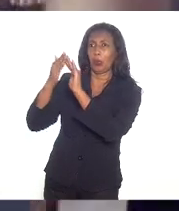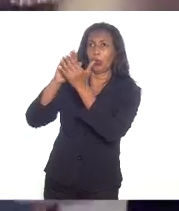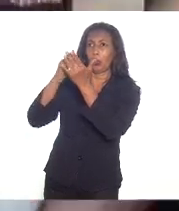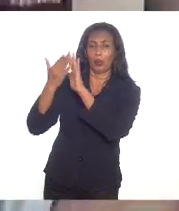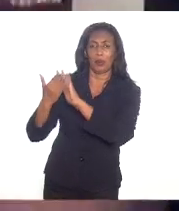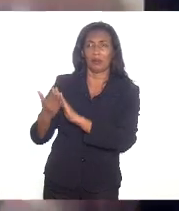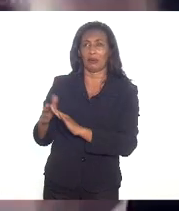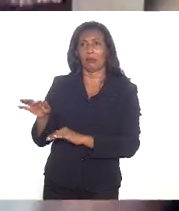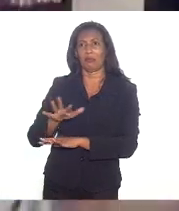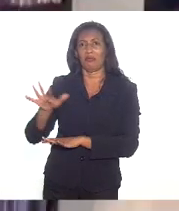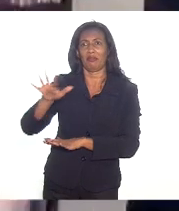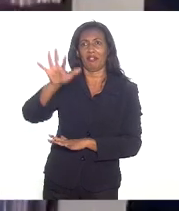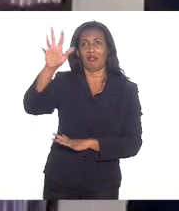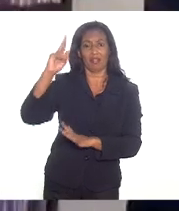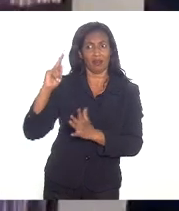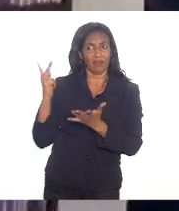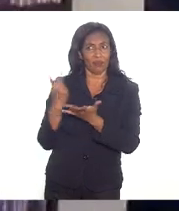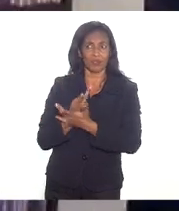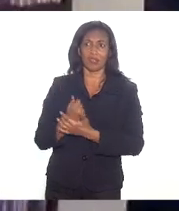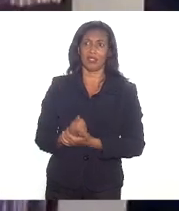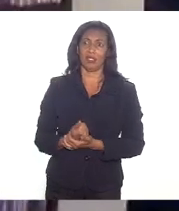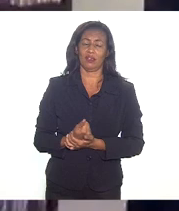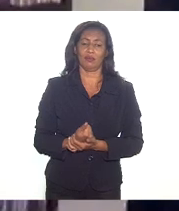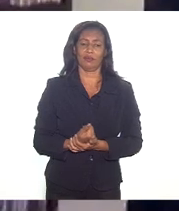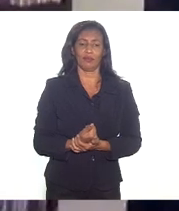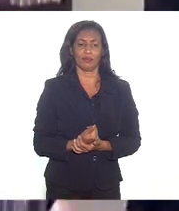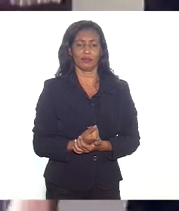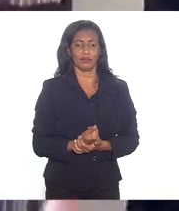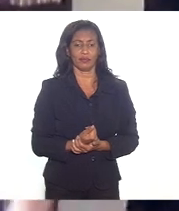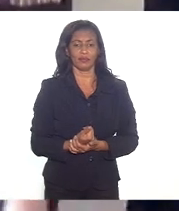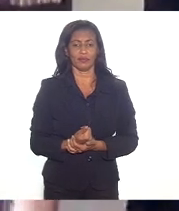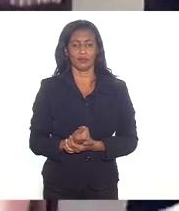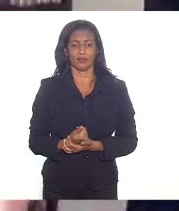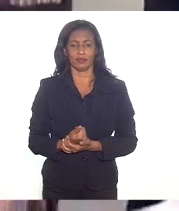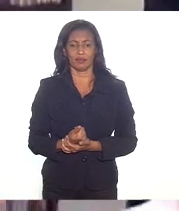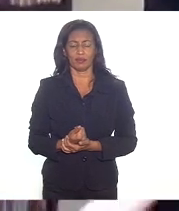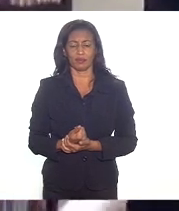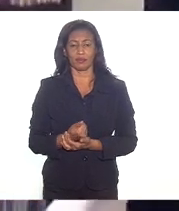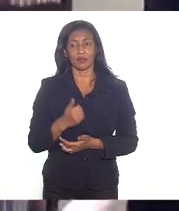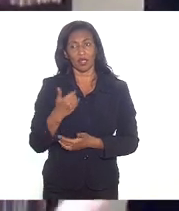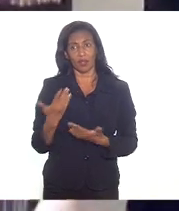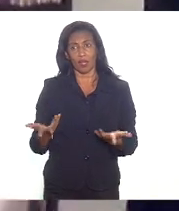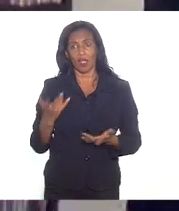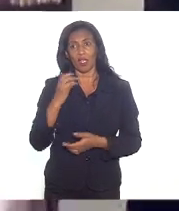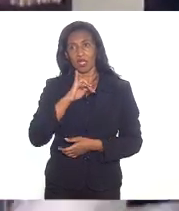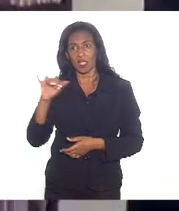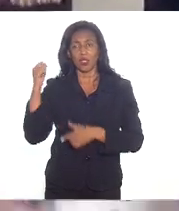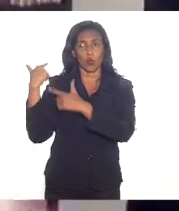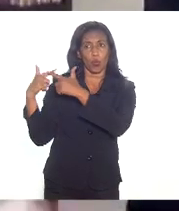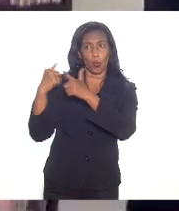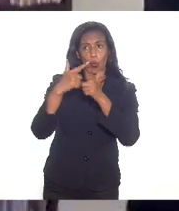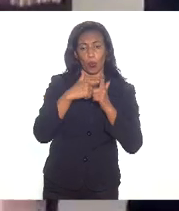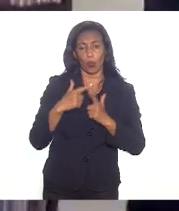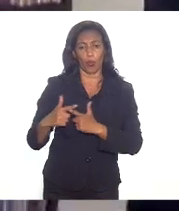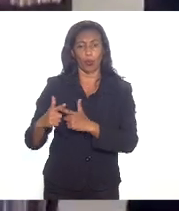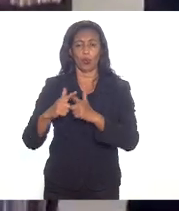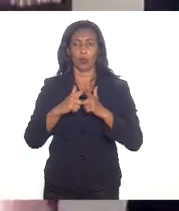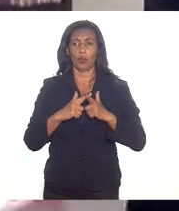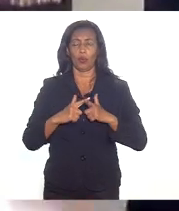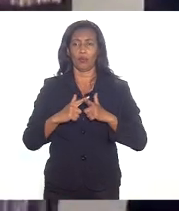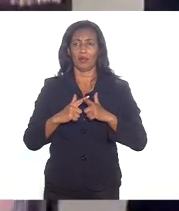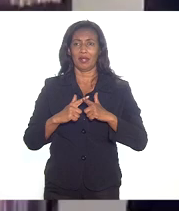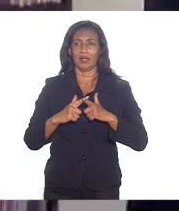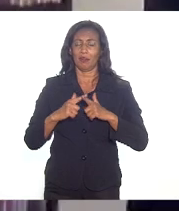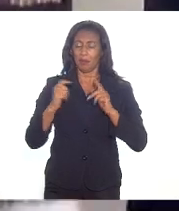como as favelas, a periferia. Então, é isso aí. Quer dizer, nunca se teve uma